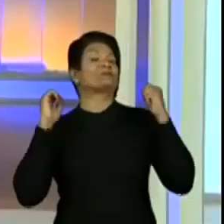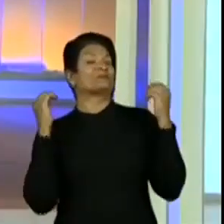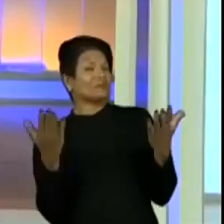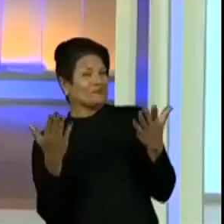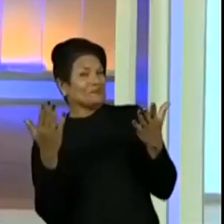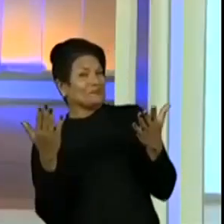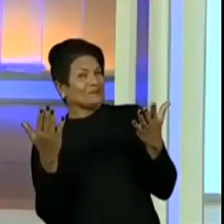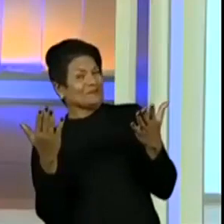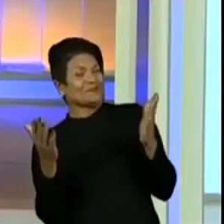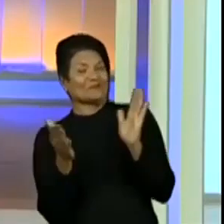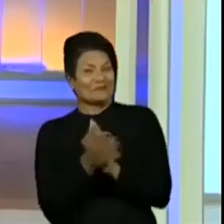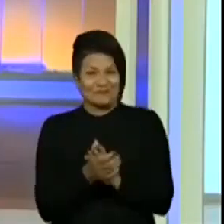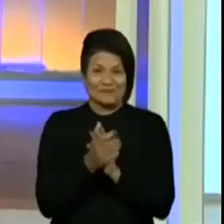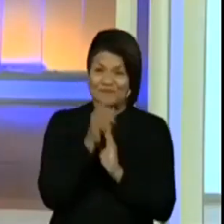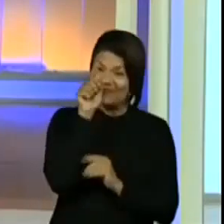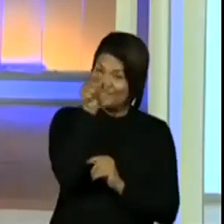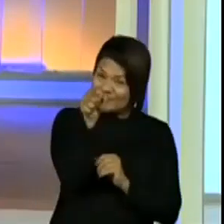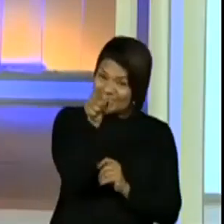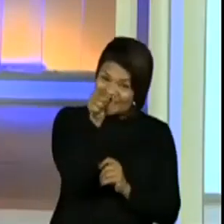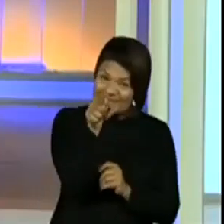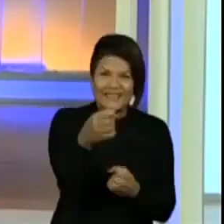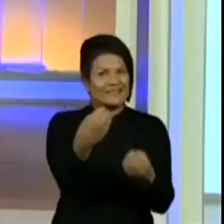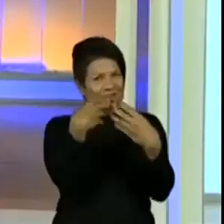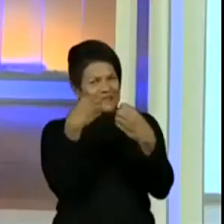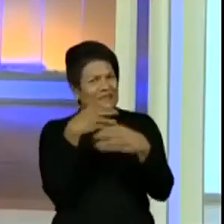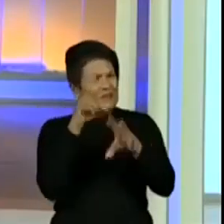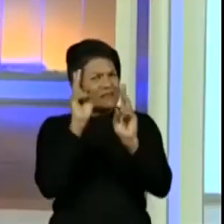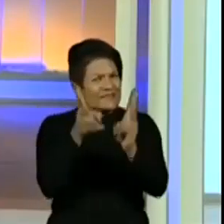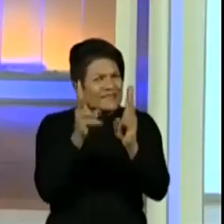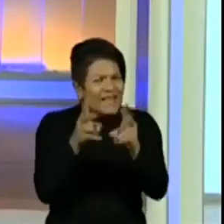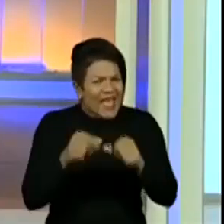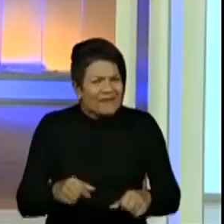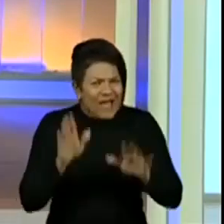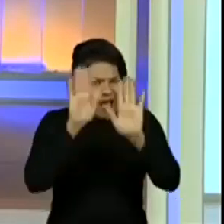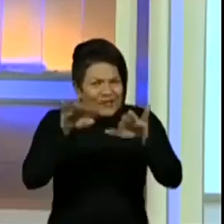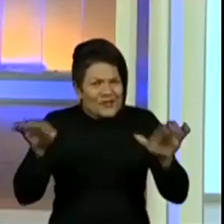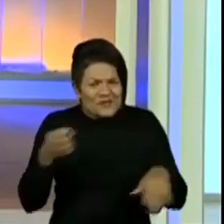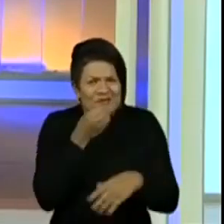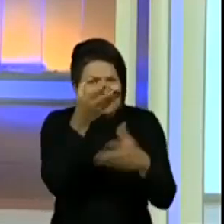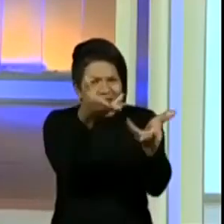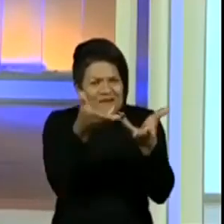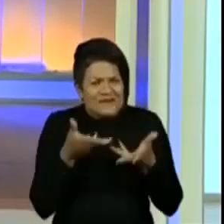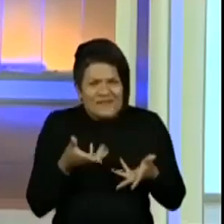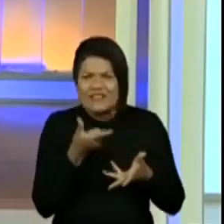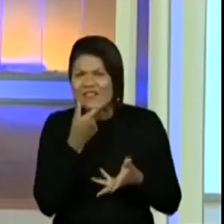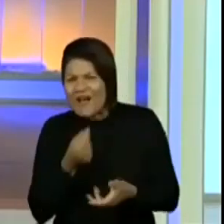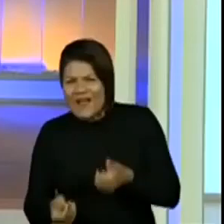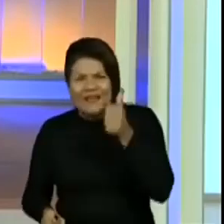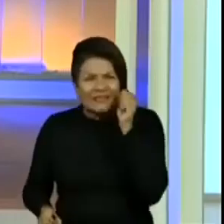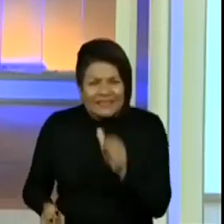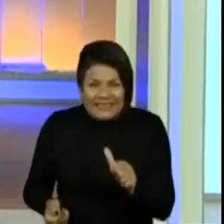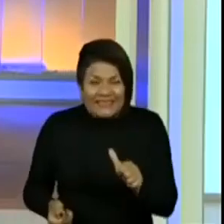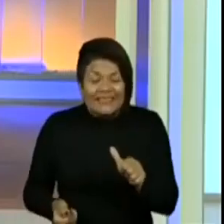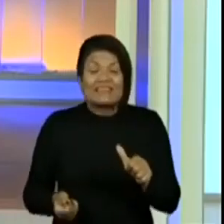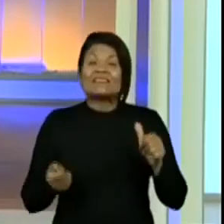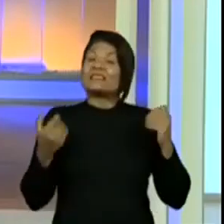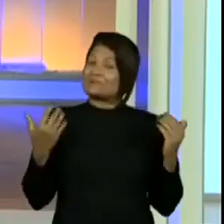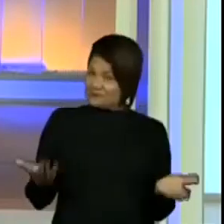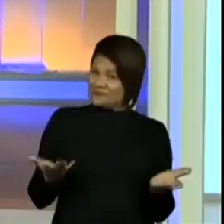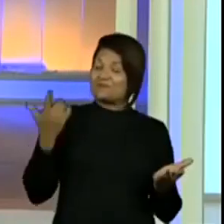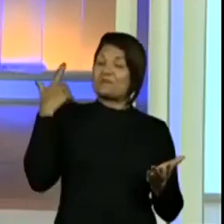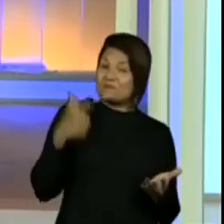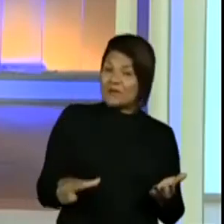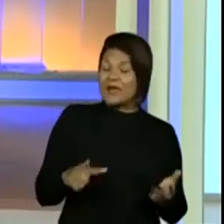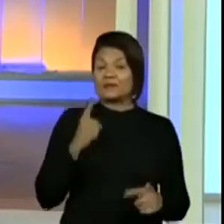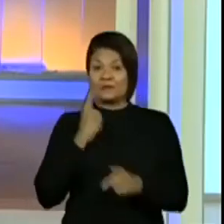Salve, salve, grandes mestres! E aí, tudo bem? Sejam todos muito bem-vindas, sejam todos muito bem-vindos a mais um